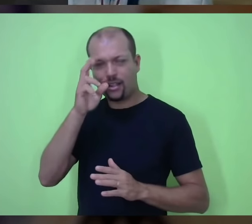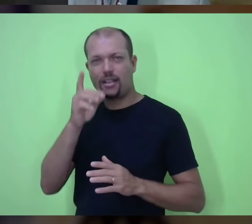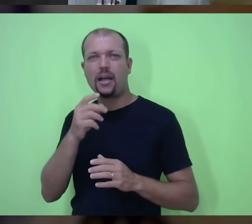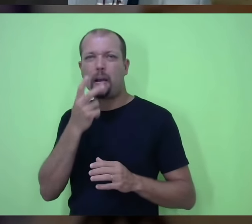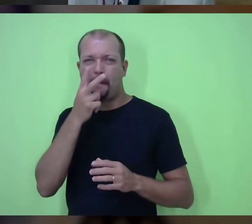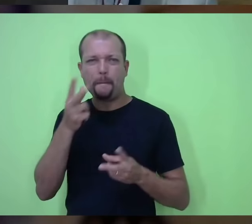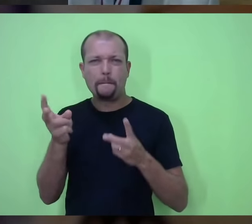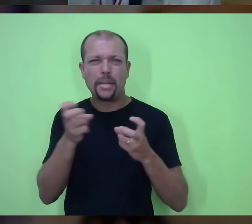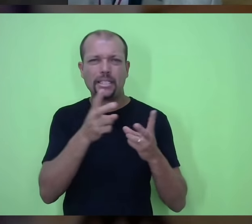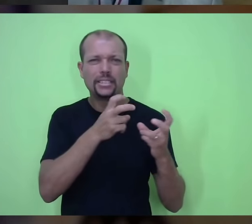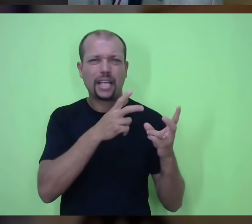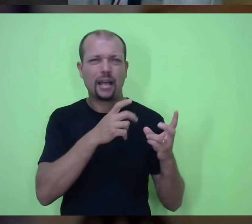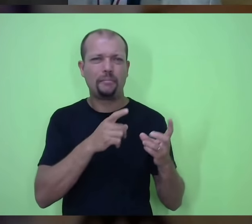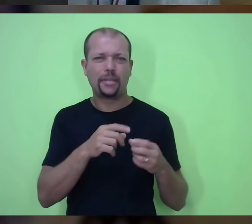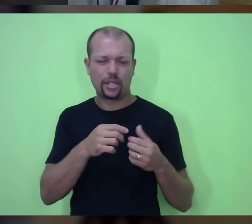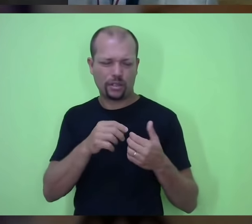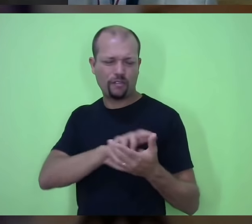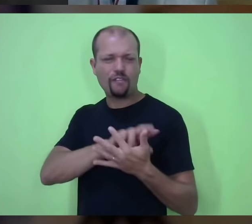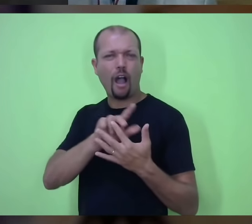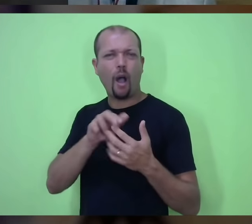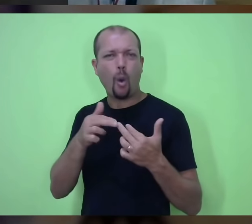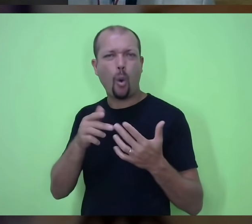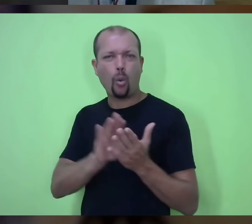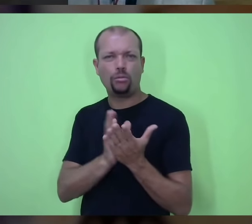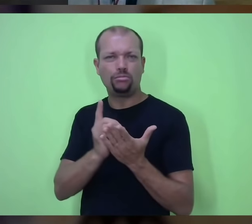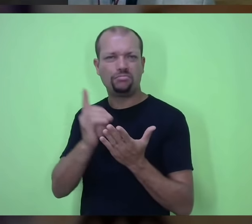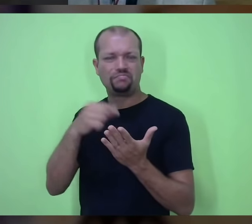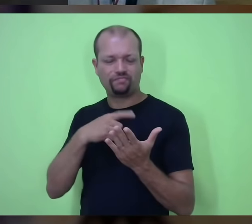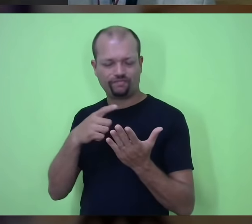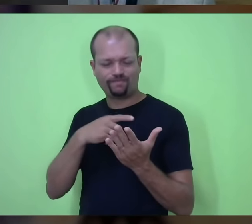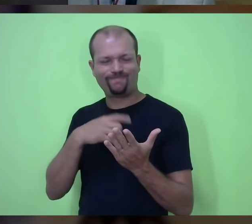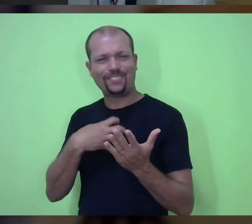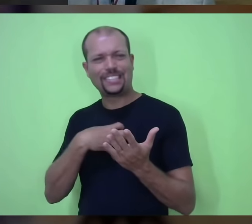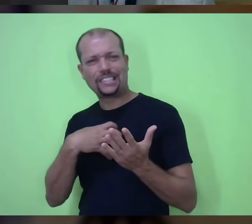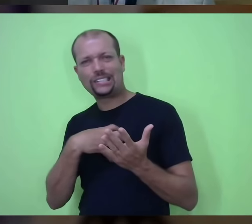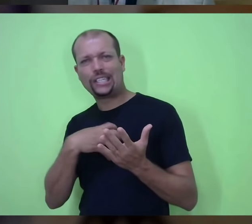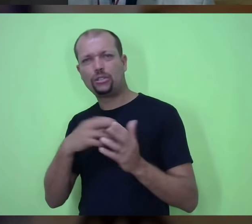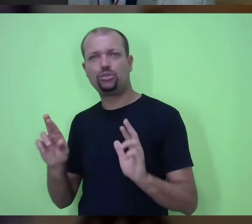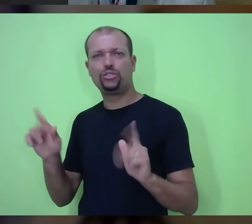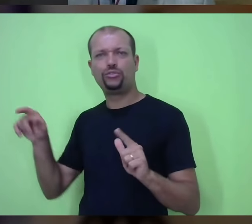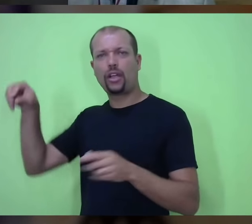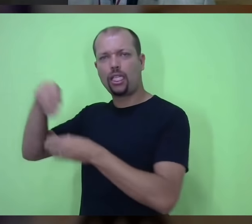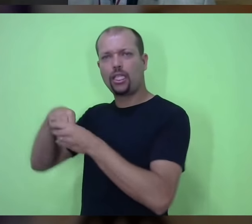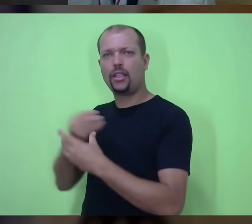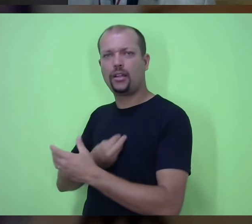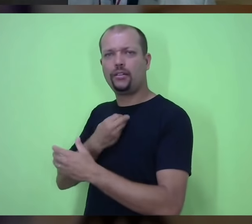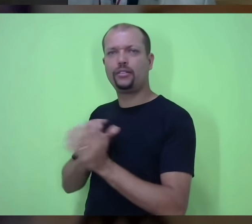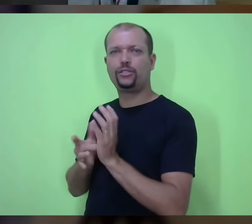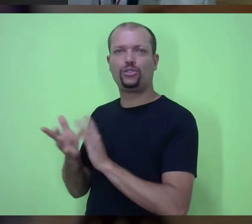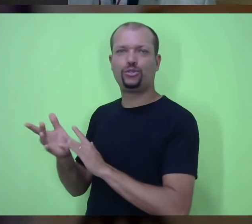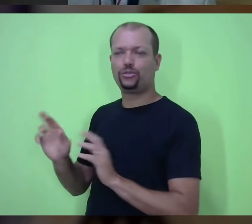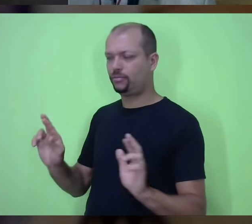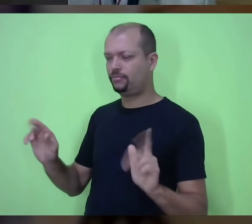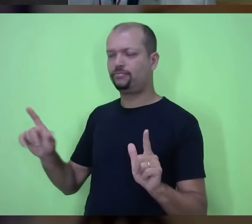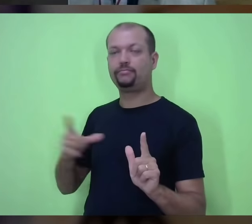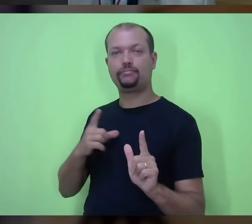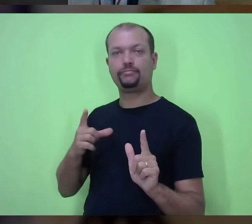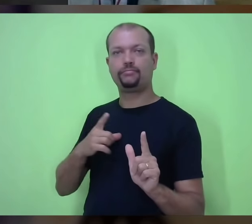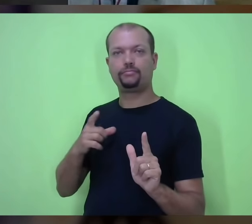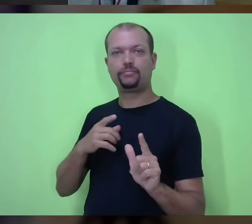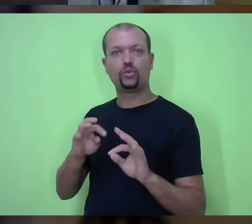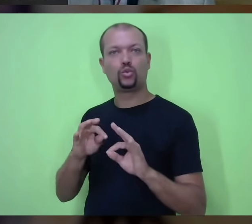de palavras de semelhanças, você também vê um jogo de palavras de distinções. E,